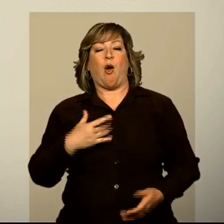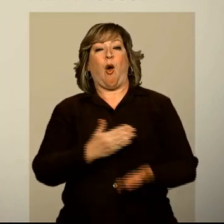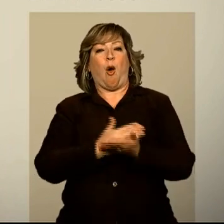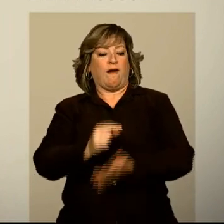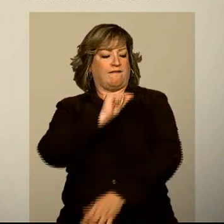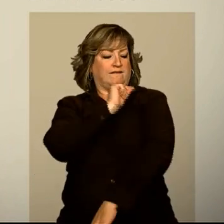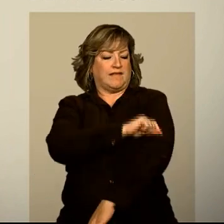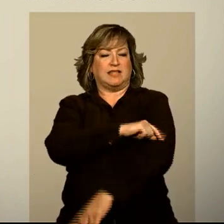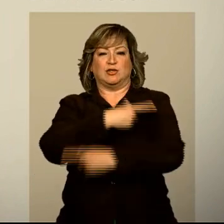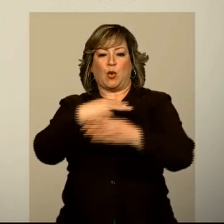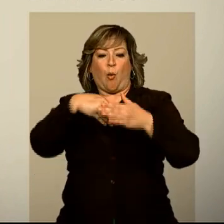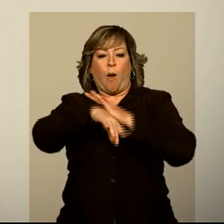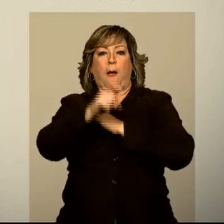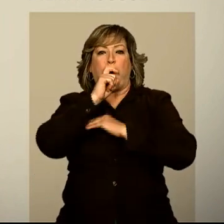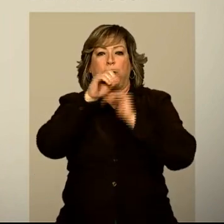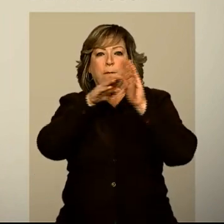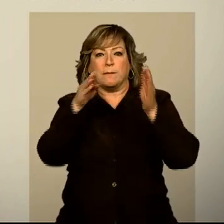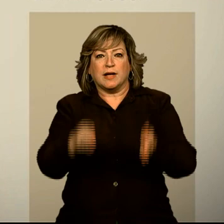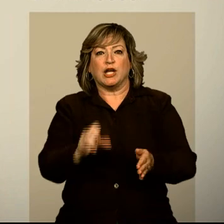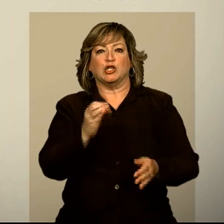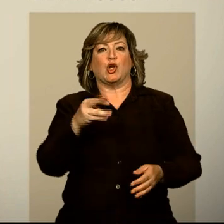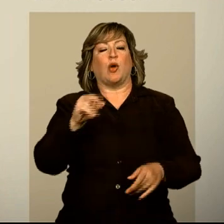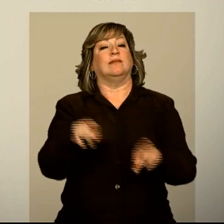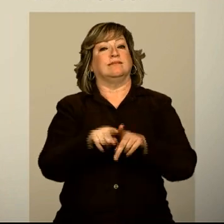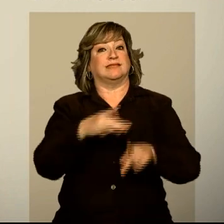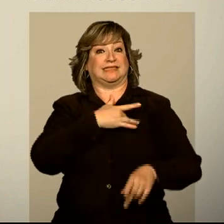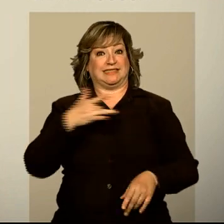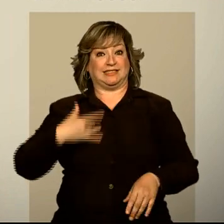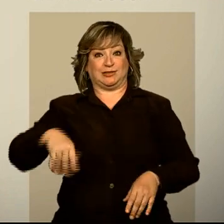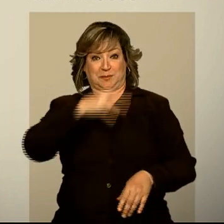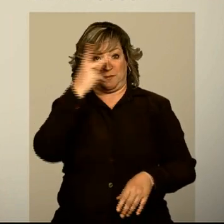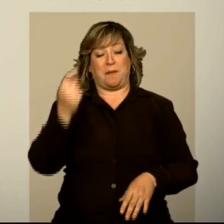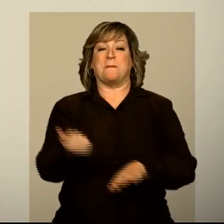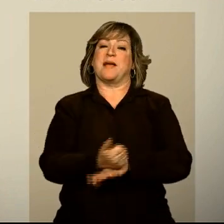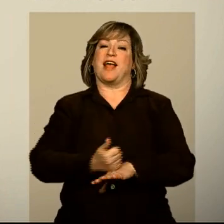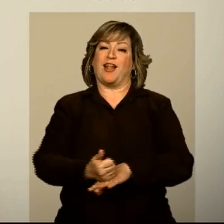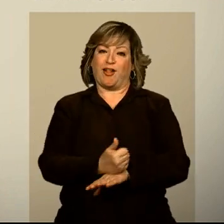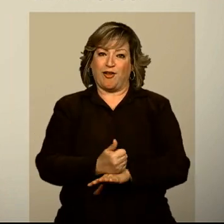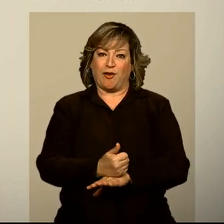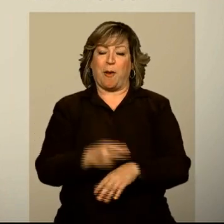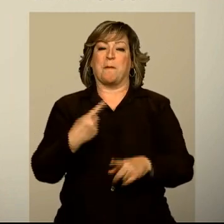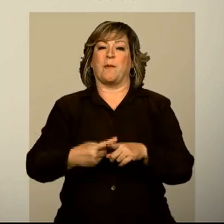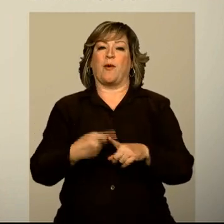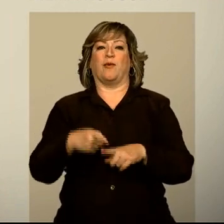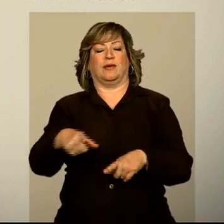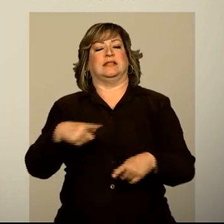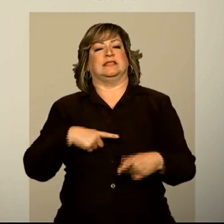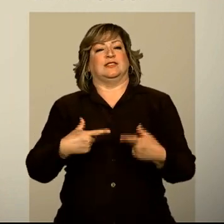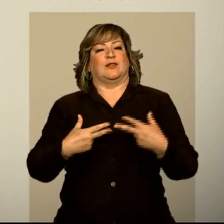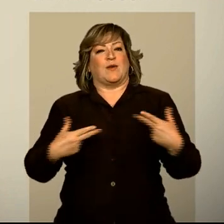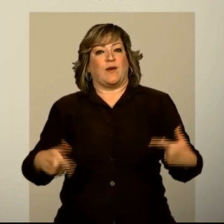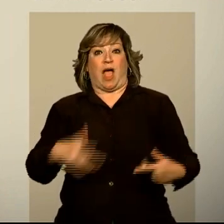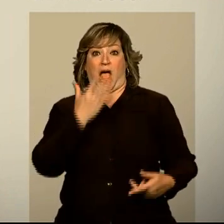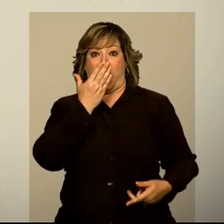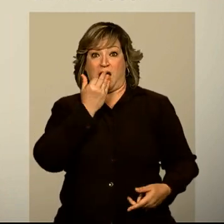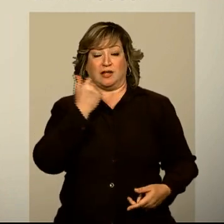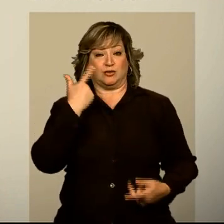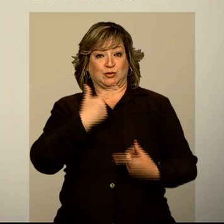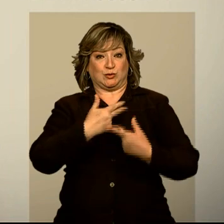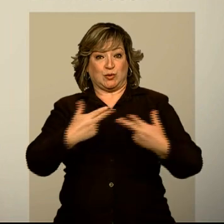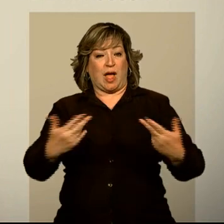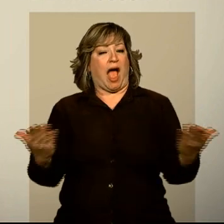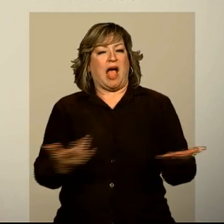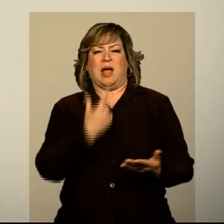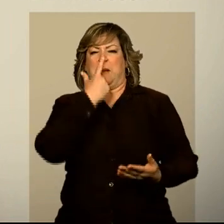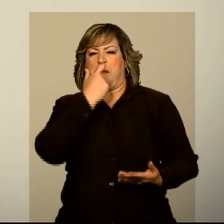armazenar vacinas e soros e até a saúde da população melhorou o que entre outras coisas o alimento